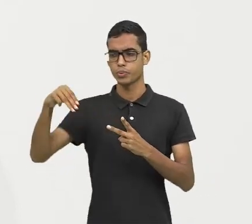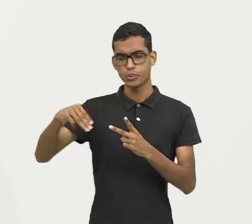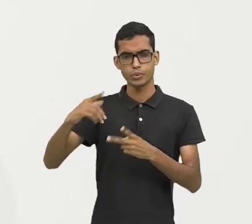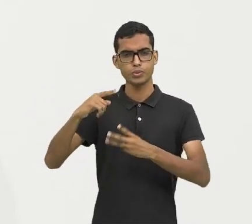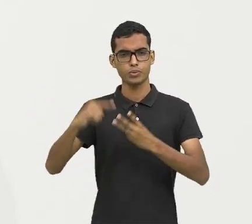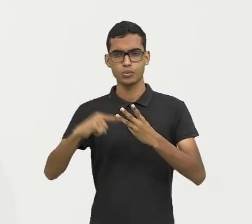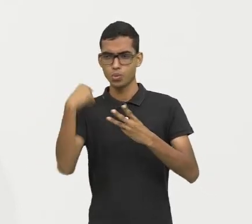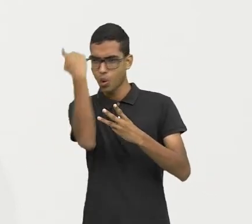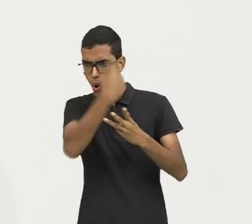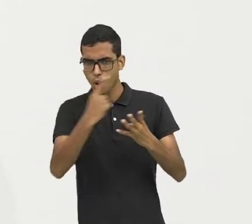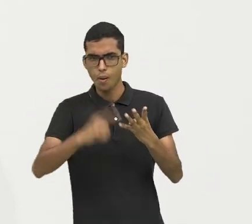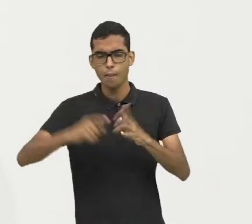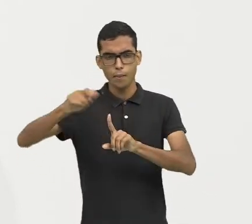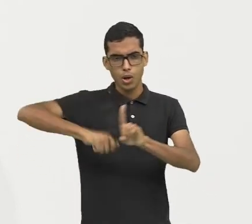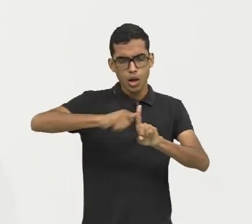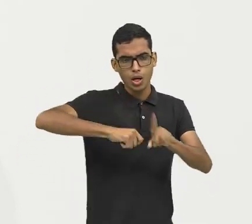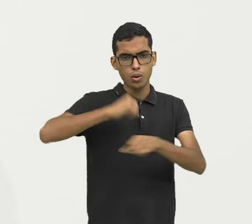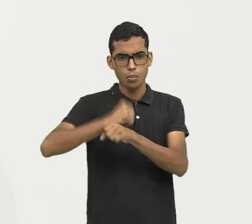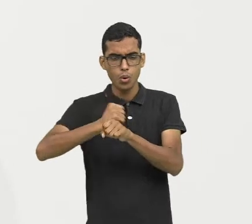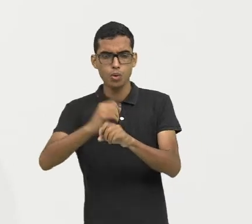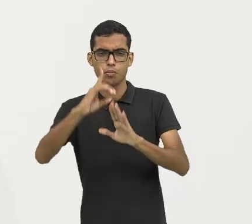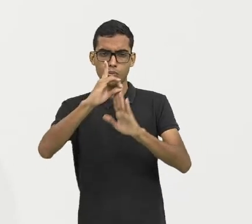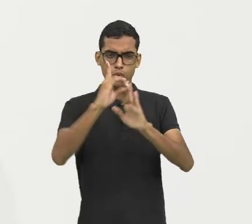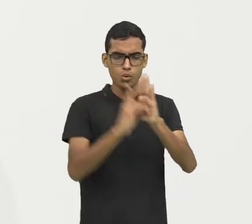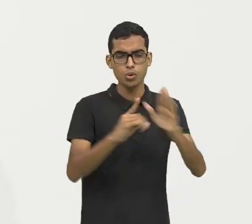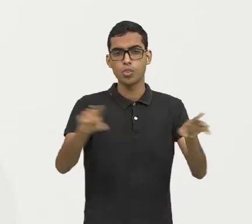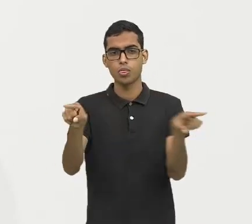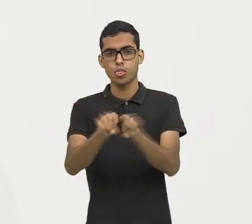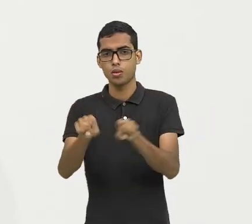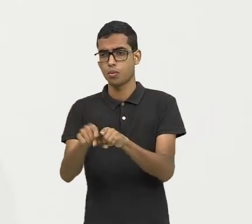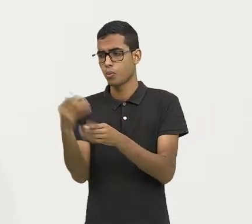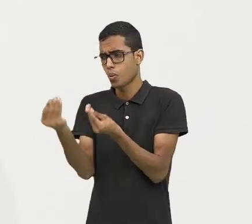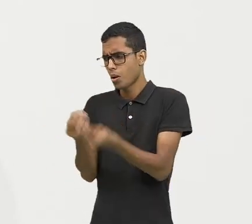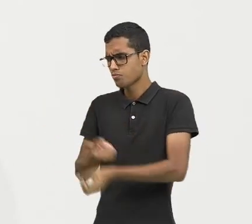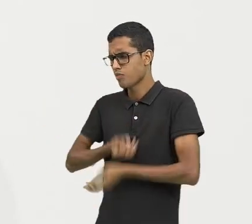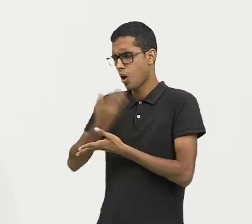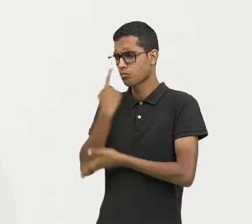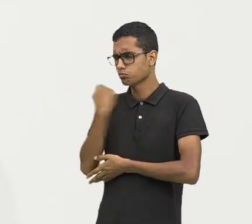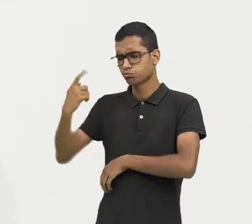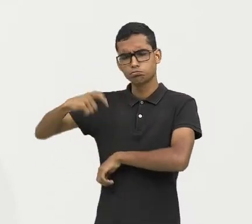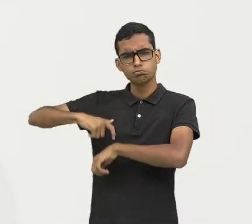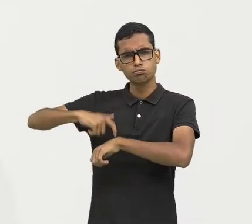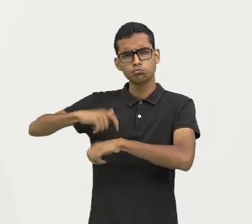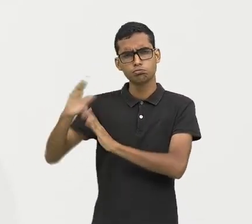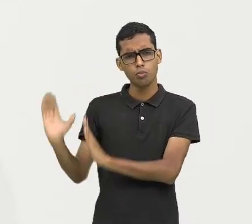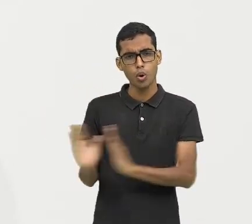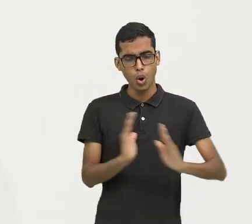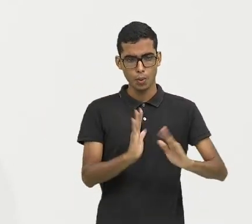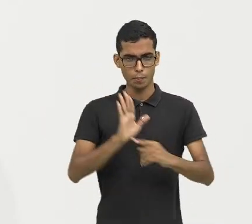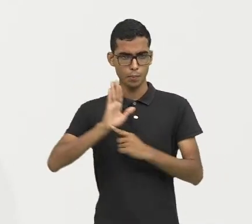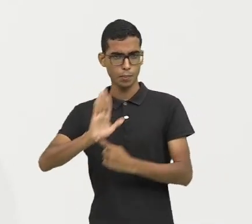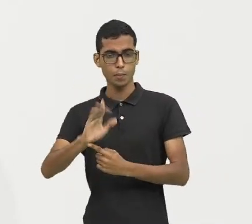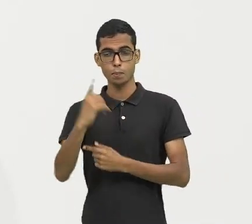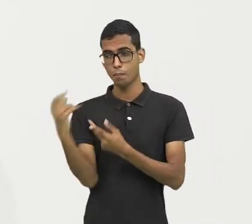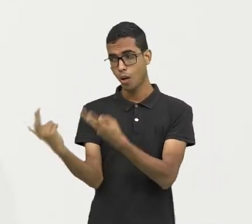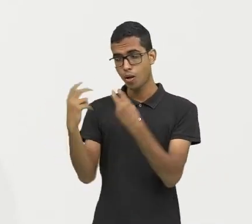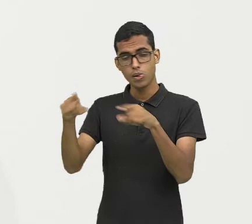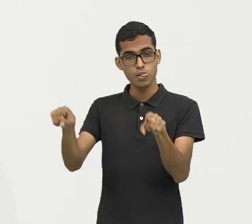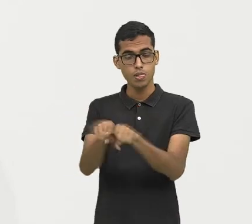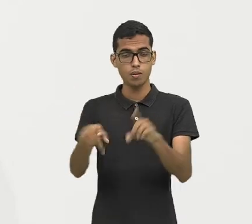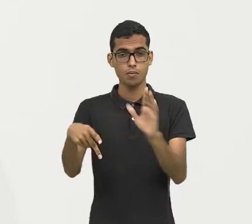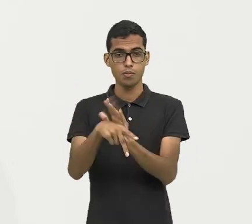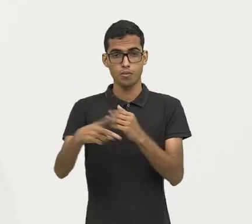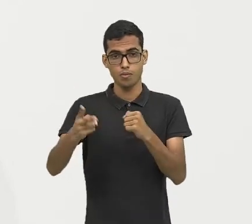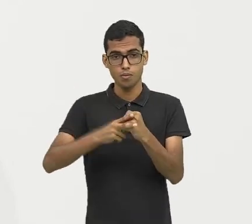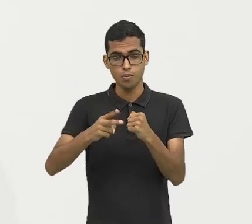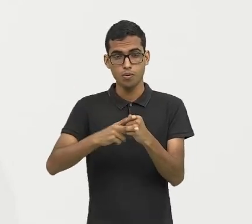hora, meses, anos, décadas. Então, como expressa para a gente essa ideia de tempo cronológico, percebam que é um verbo que não pode